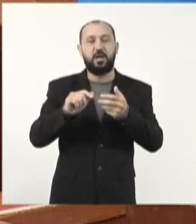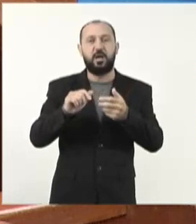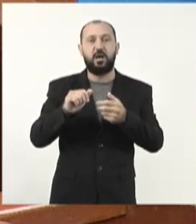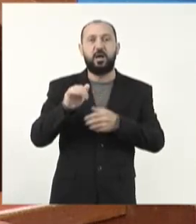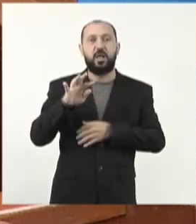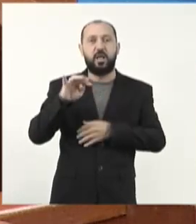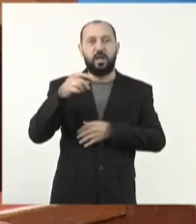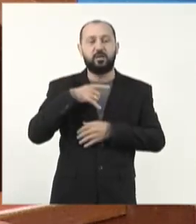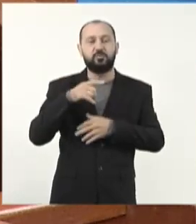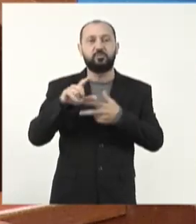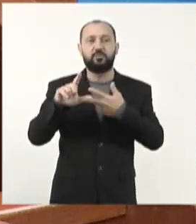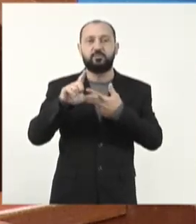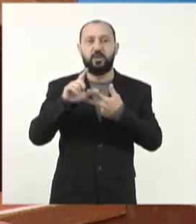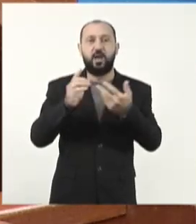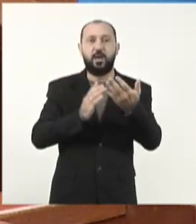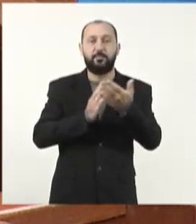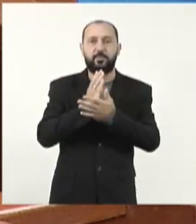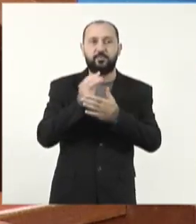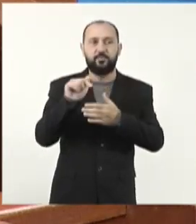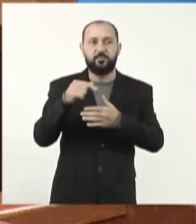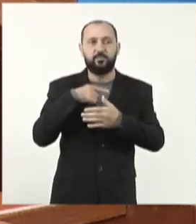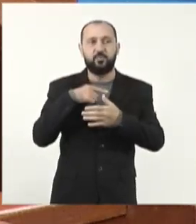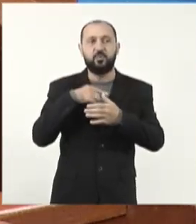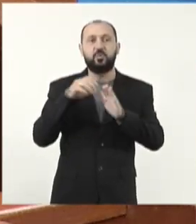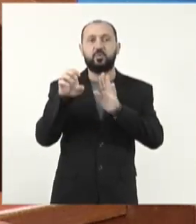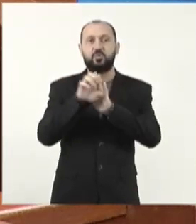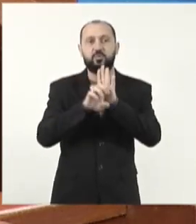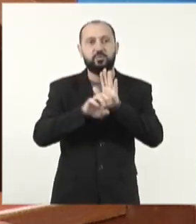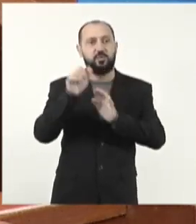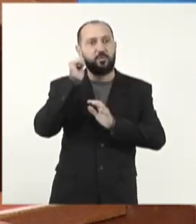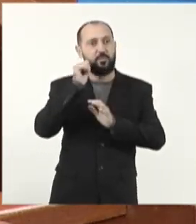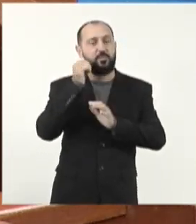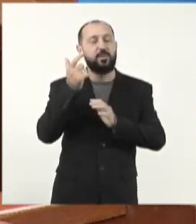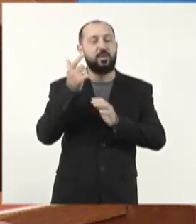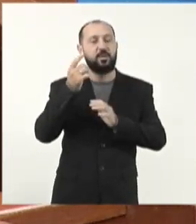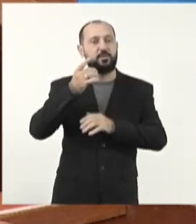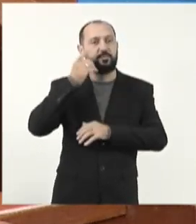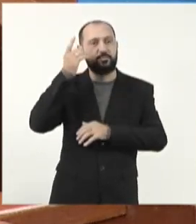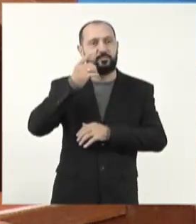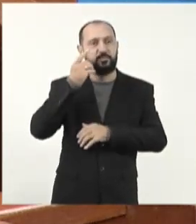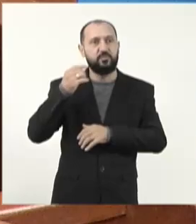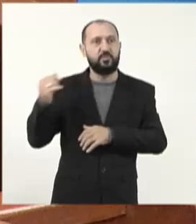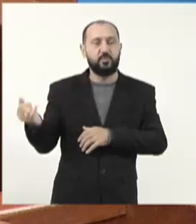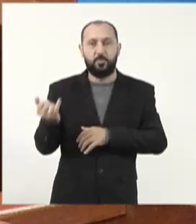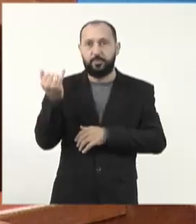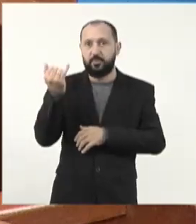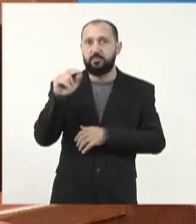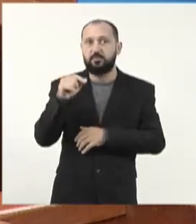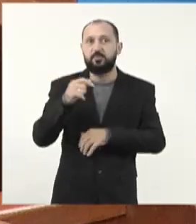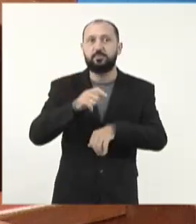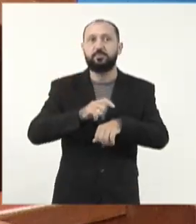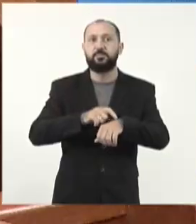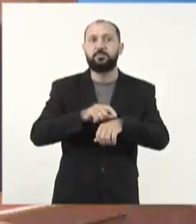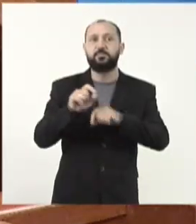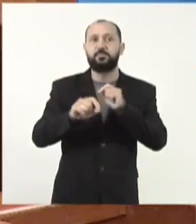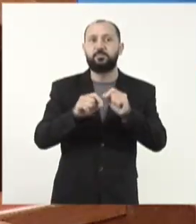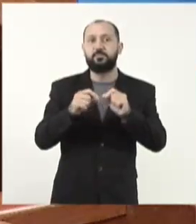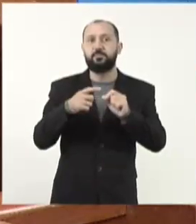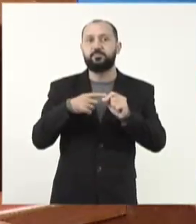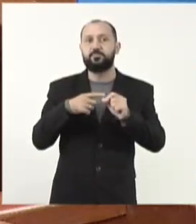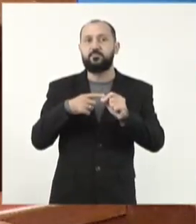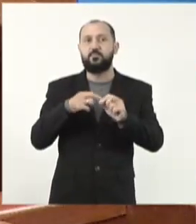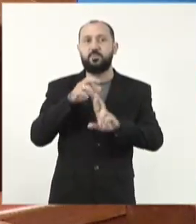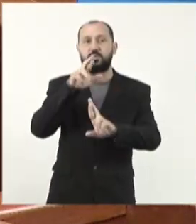inclusive atos legislativos, como a aprovação do Estatuto da Mulher Parlamentar, que foi muito importante, né, um instrumento legislativo